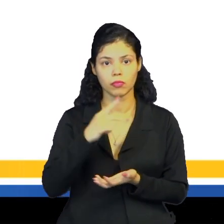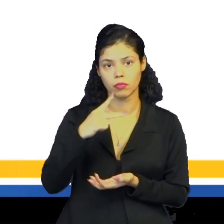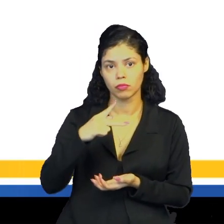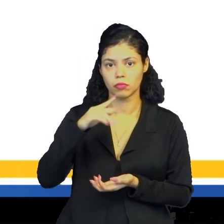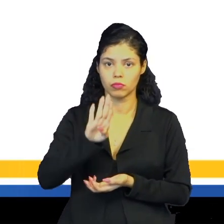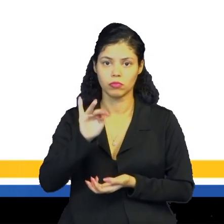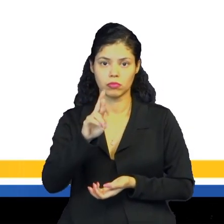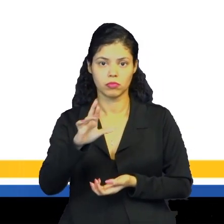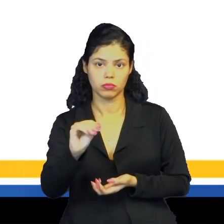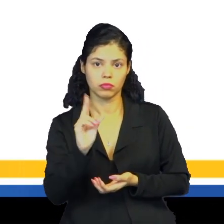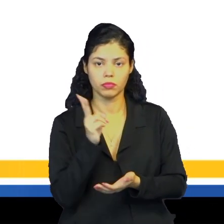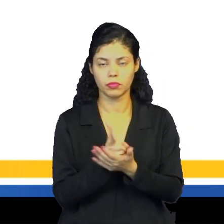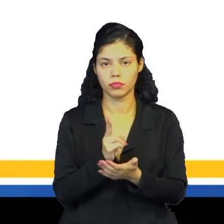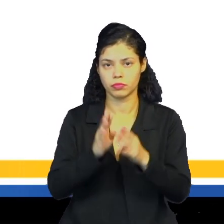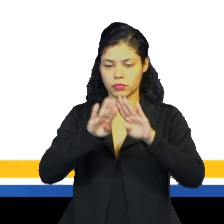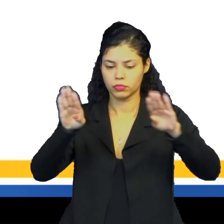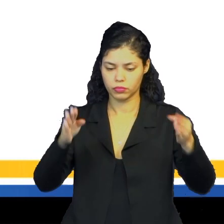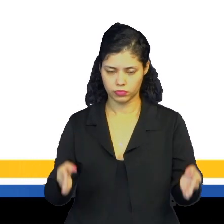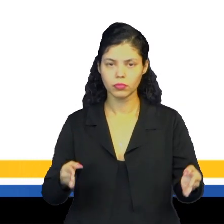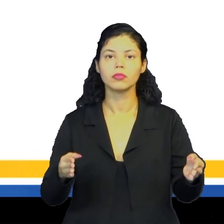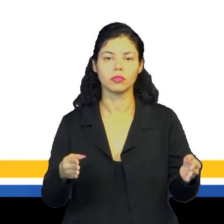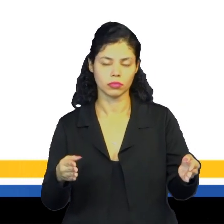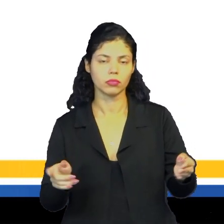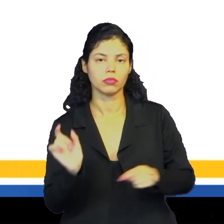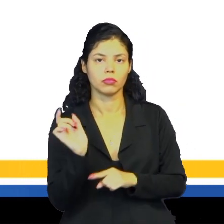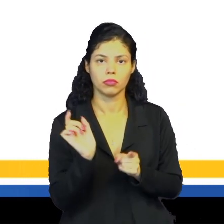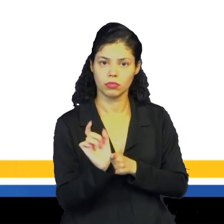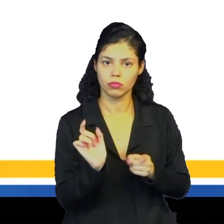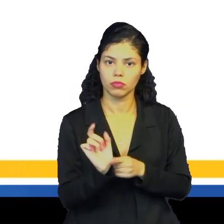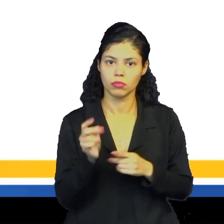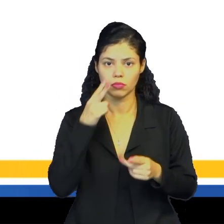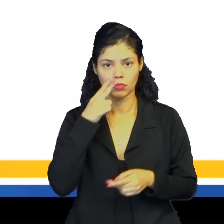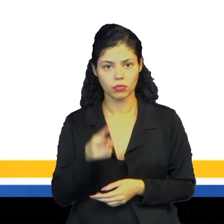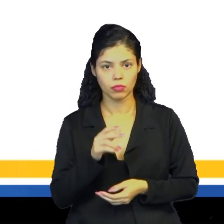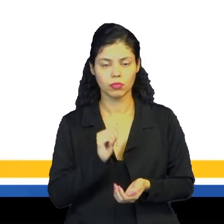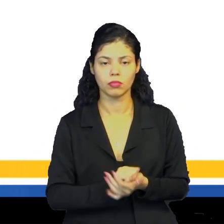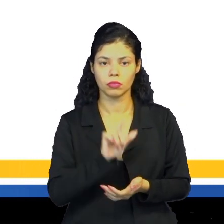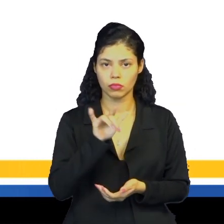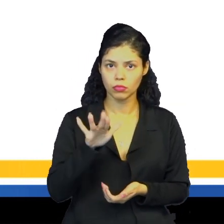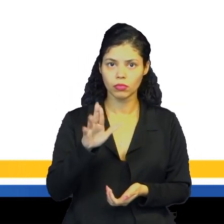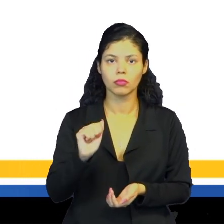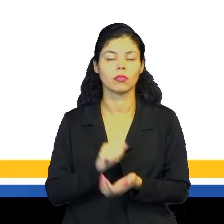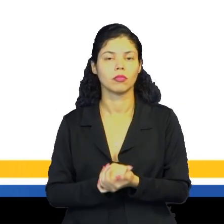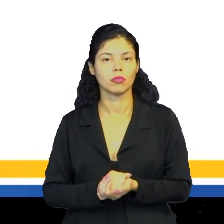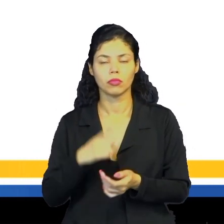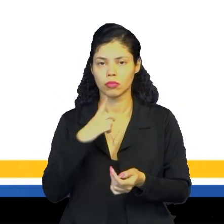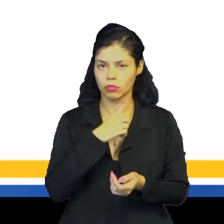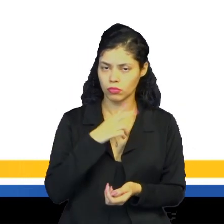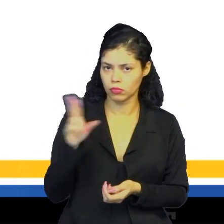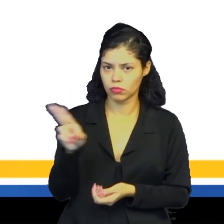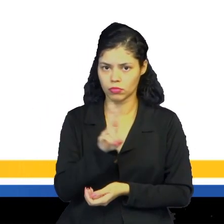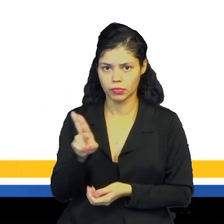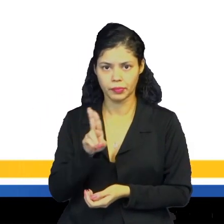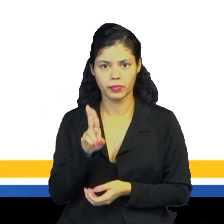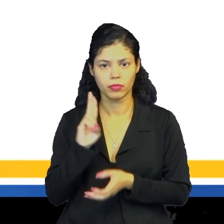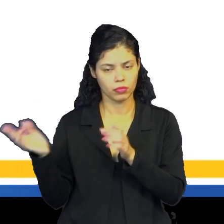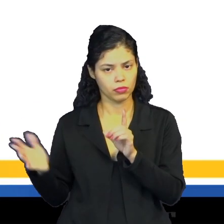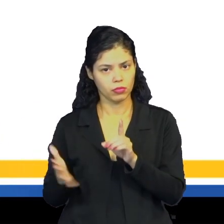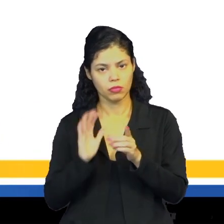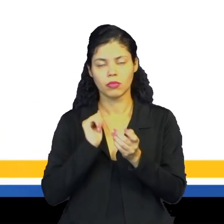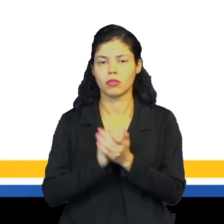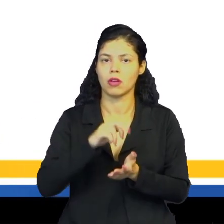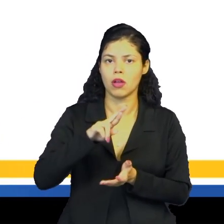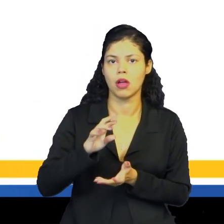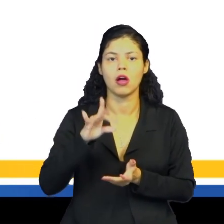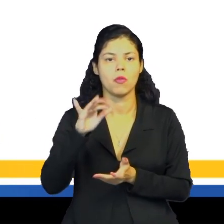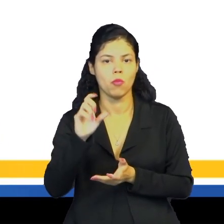né, praticado pelas mesas eleitorais, né. Nas palavras do Vitor Nunes Leal, inventavam-se nomes, né, eram ressuscitados os